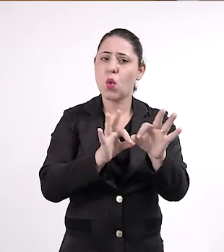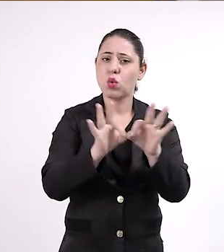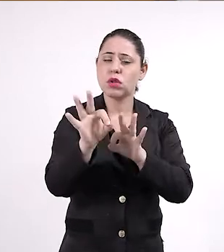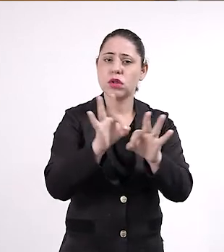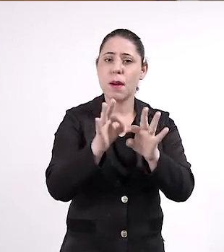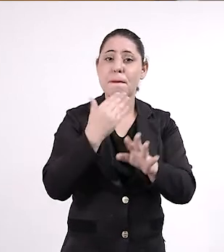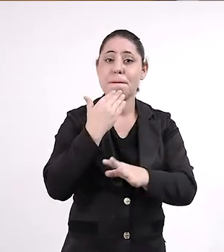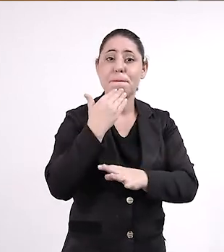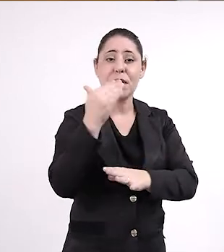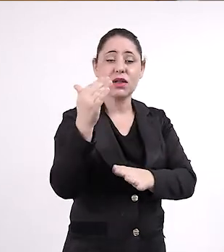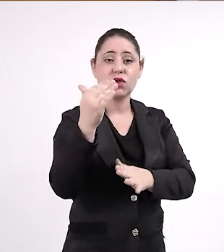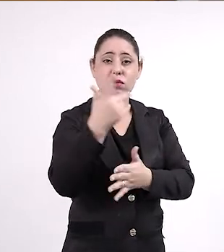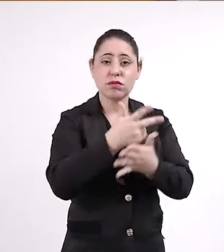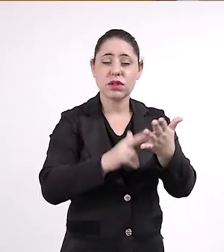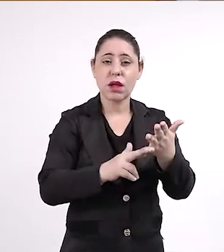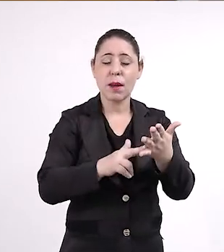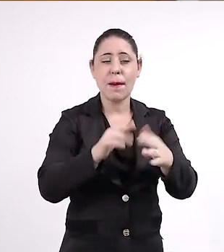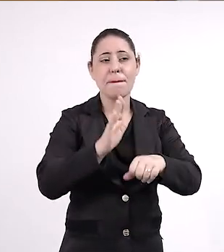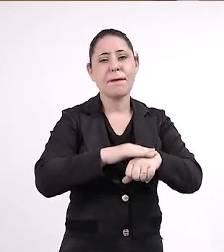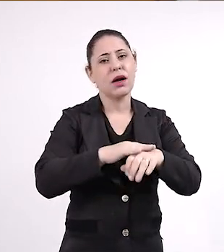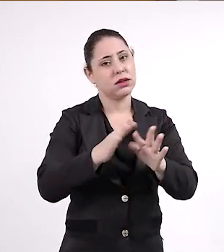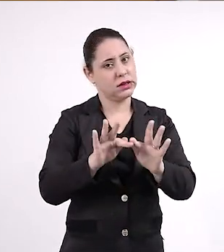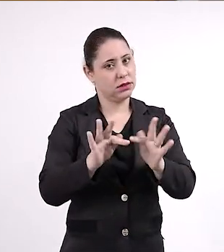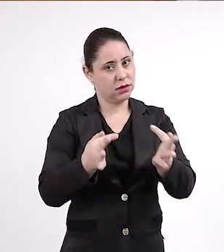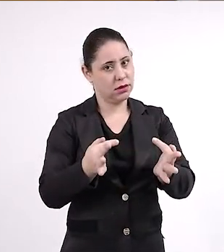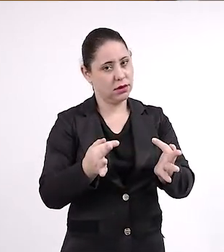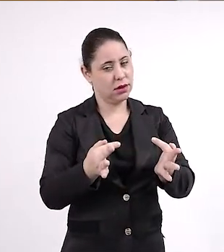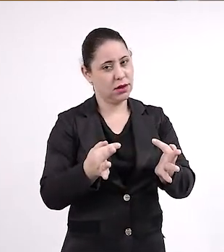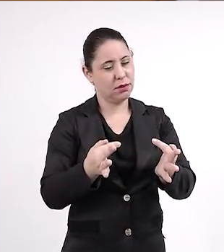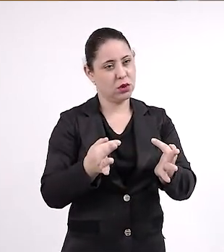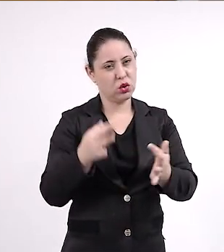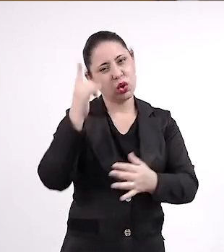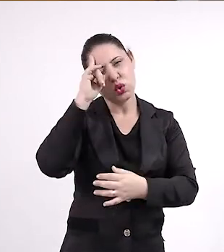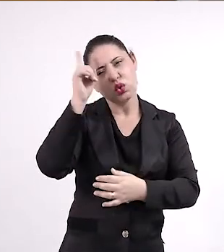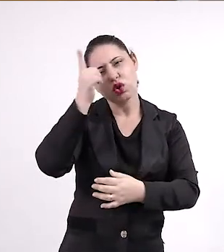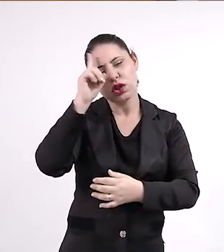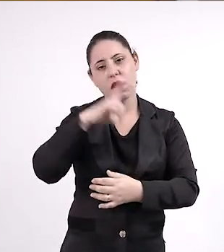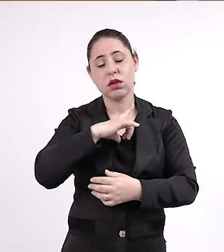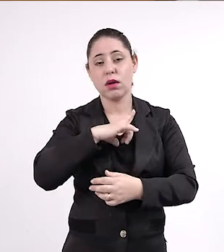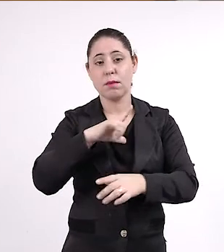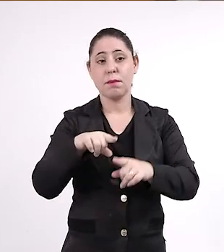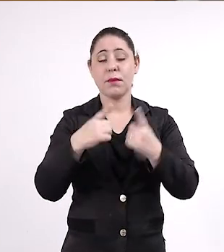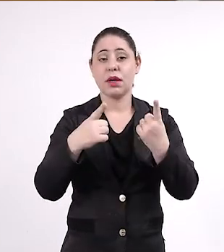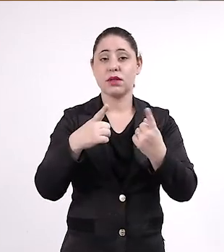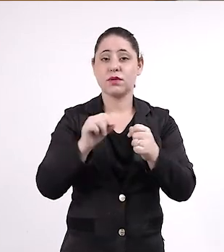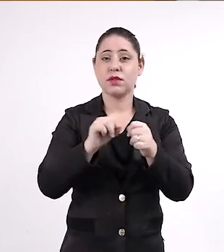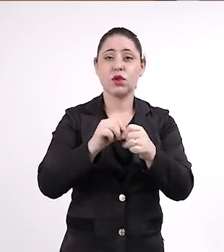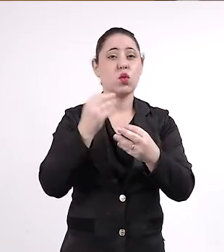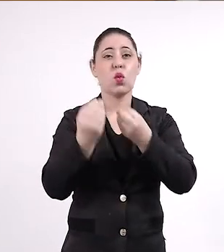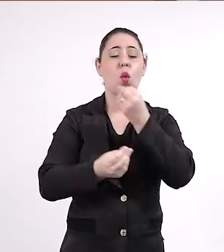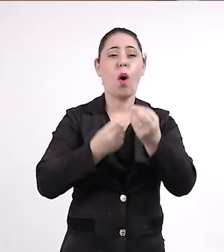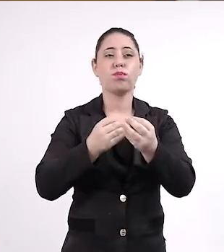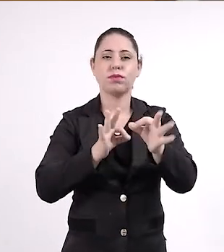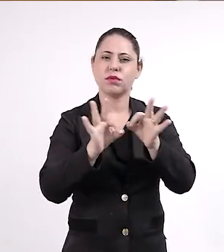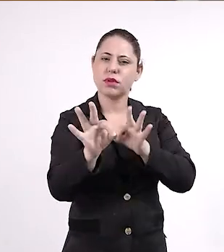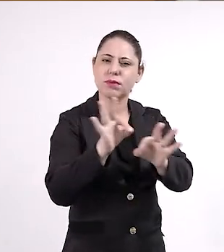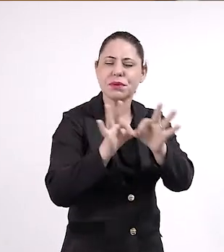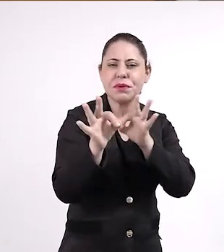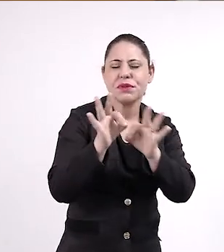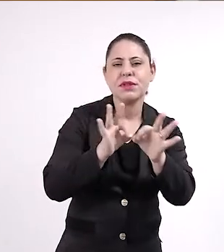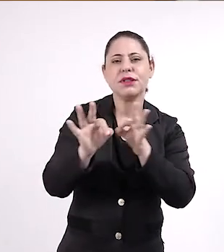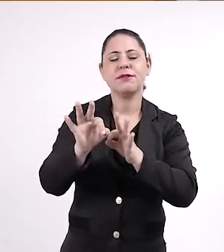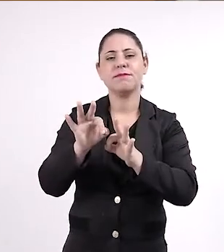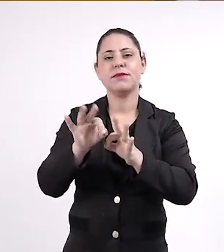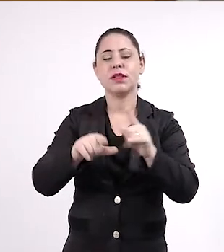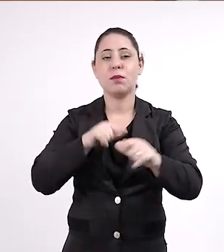automatizar as petições, pelo menos aquelas mais simples, as mais corriqueiras. Nós estamos estabelecendo um método de